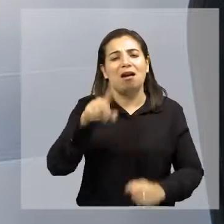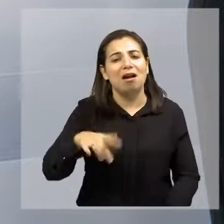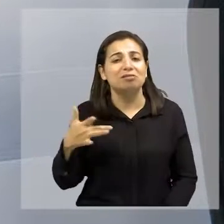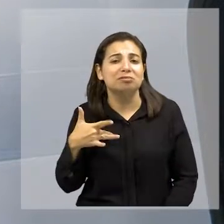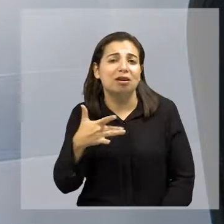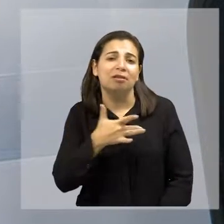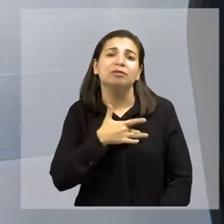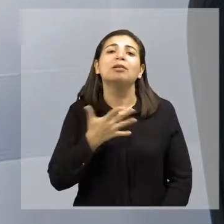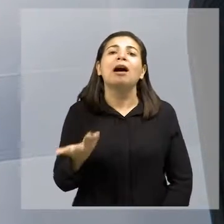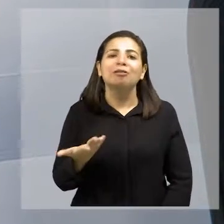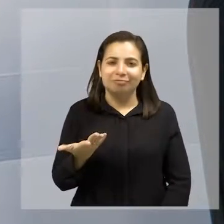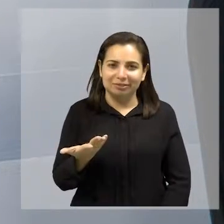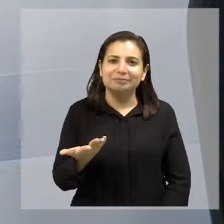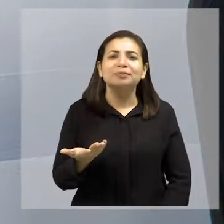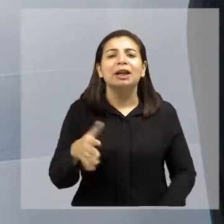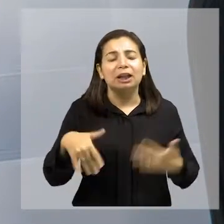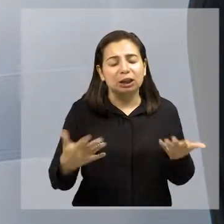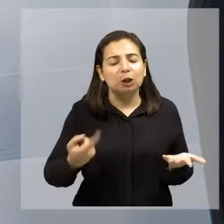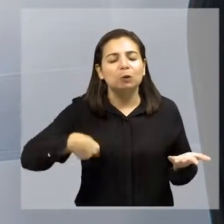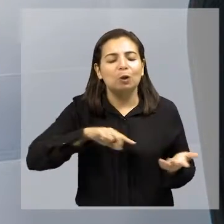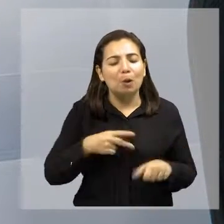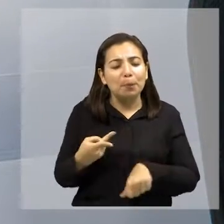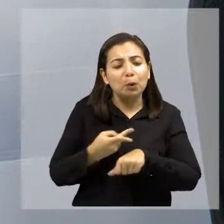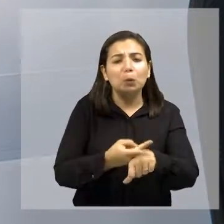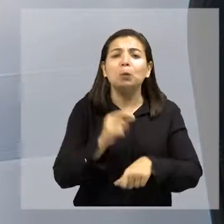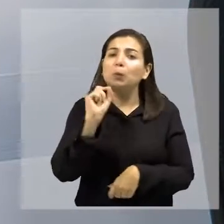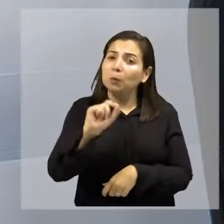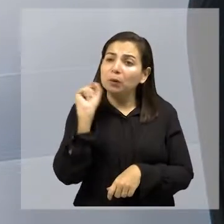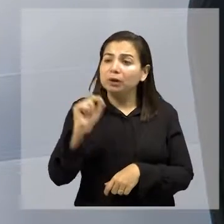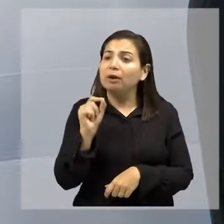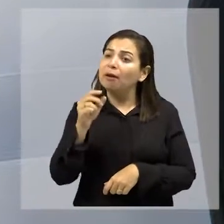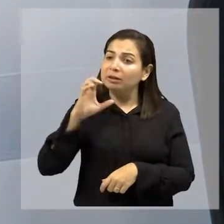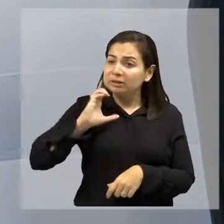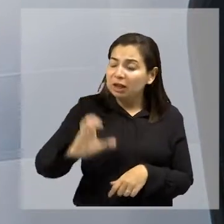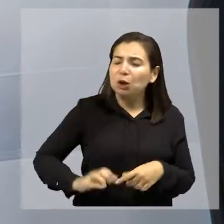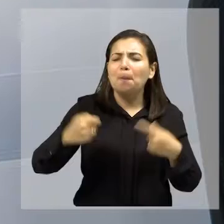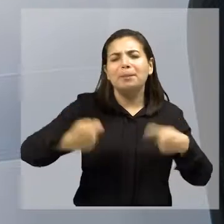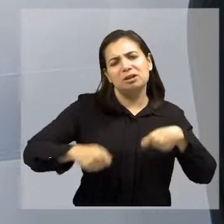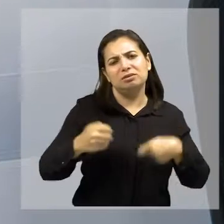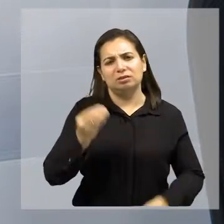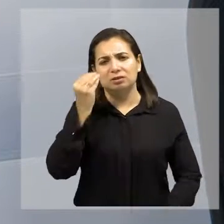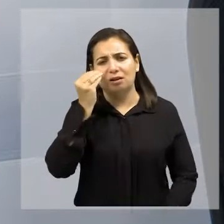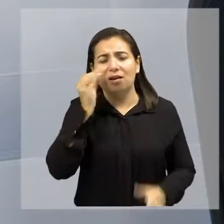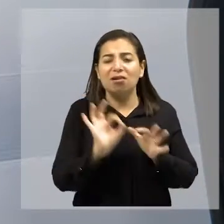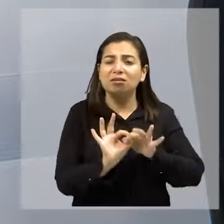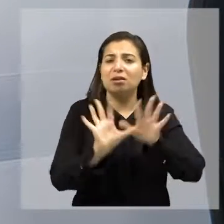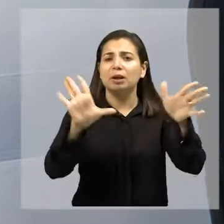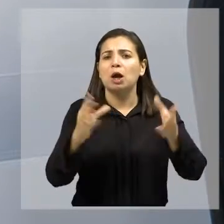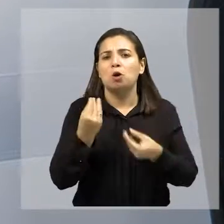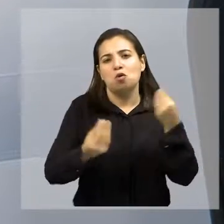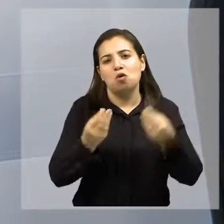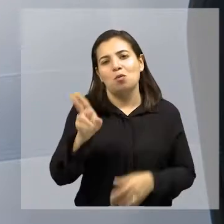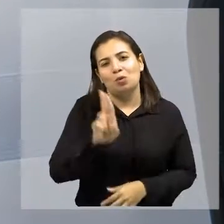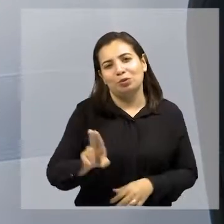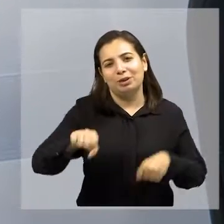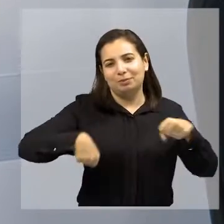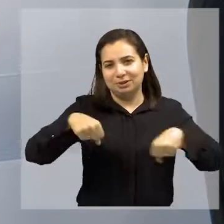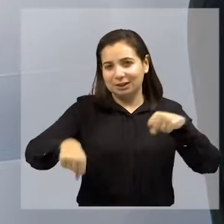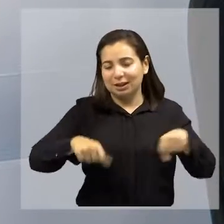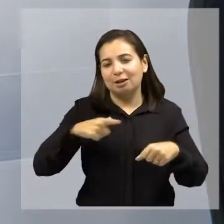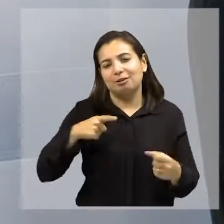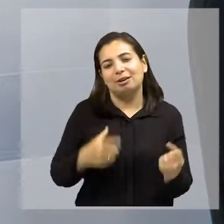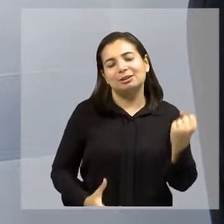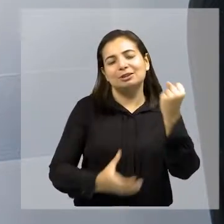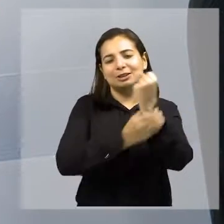saudável. Então, a gente procura que cada vez mais e mais os cidadãos experimentem a liberdade de andar de bicicleta e com